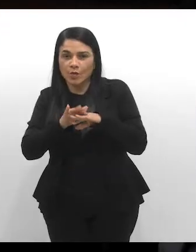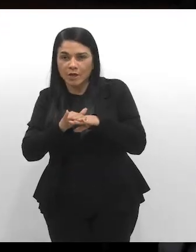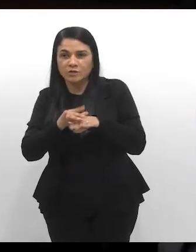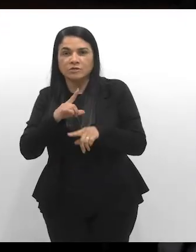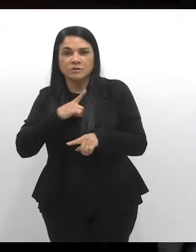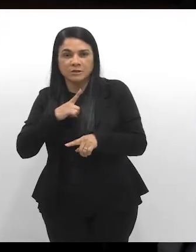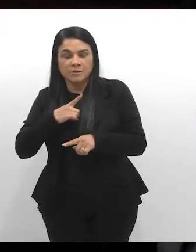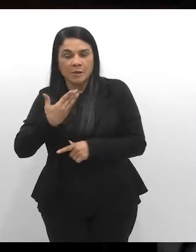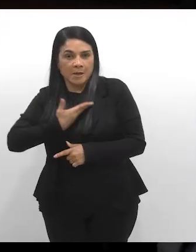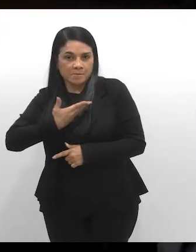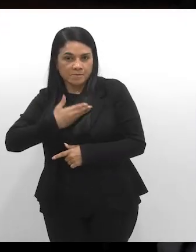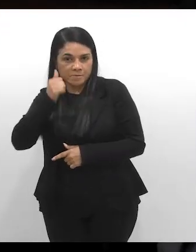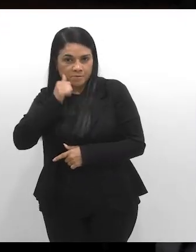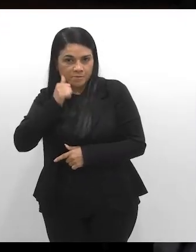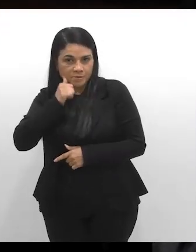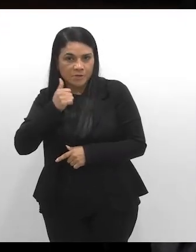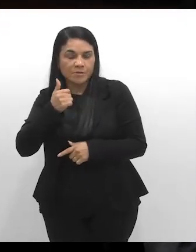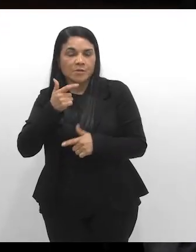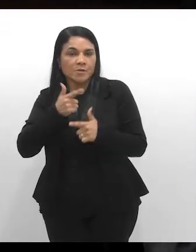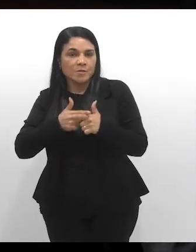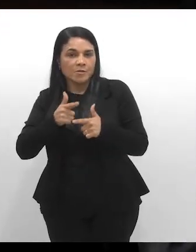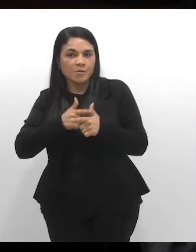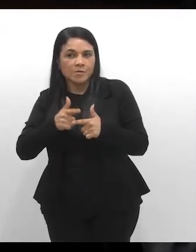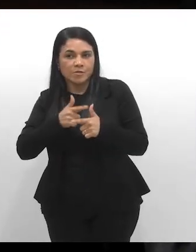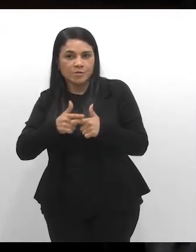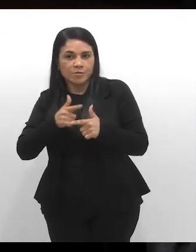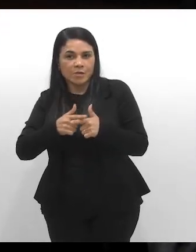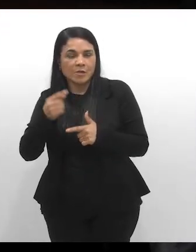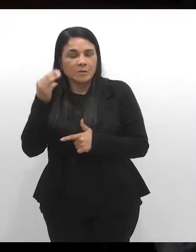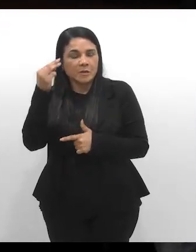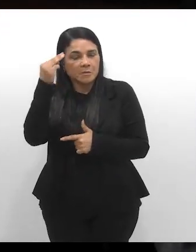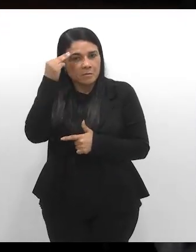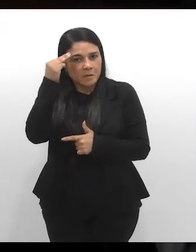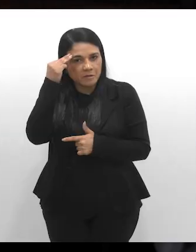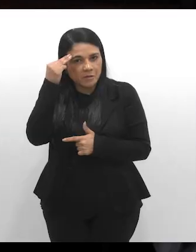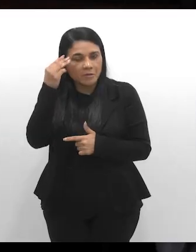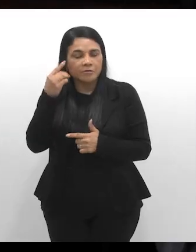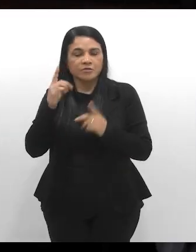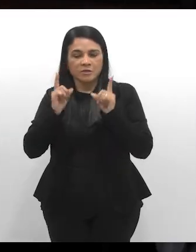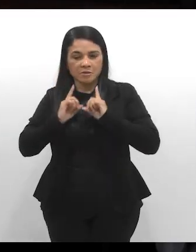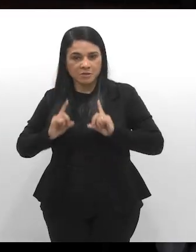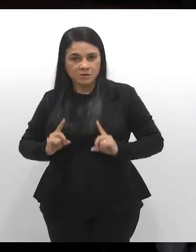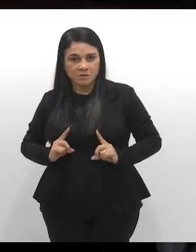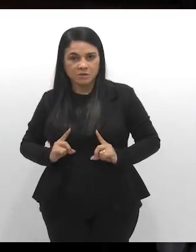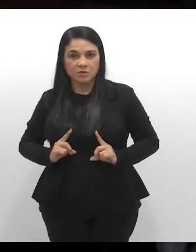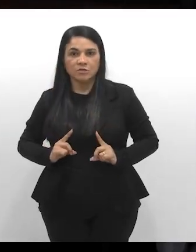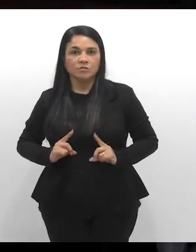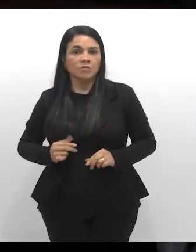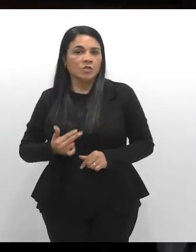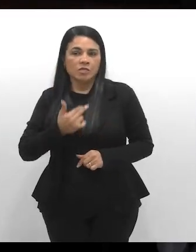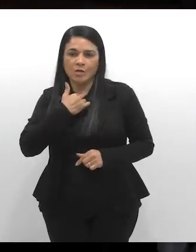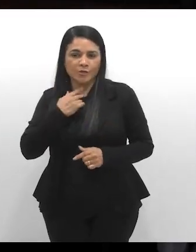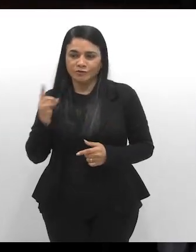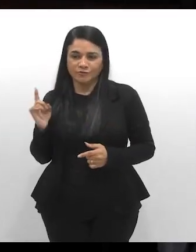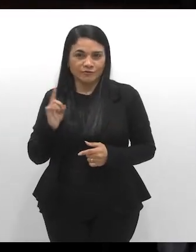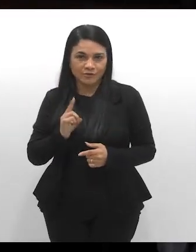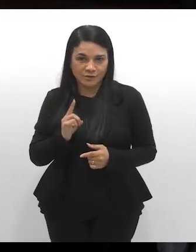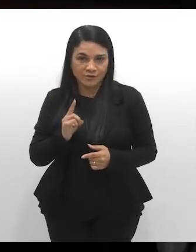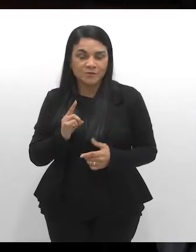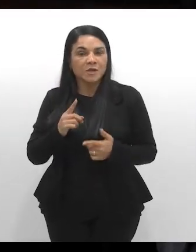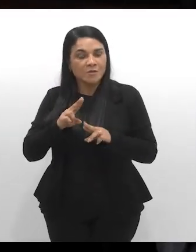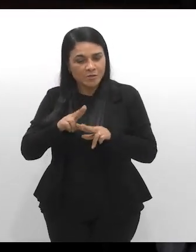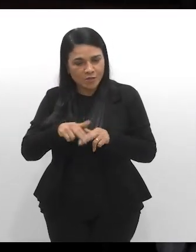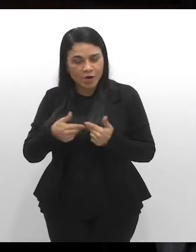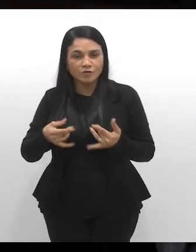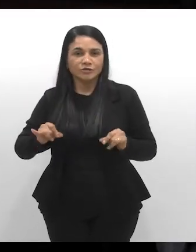doente. Temos uma amiga que ela tem problema, ficou com problema mental, depressão, como nem pôde vir